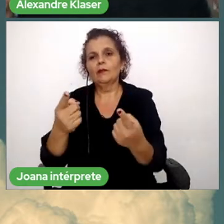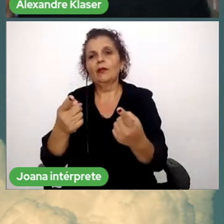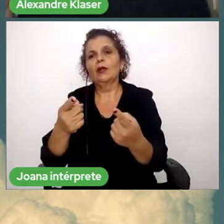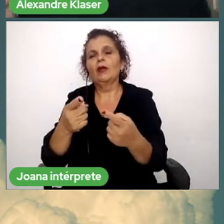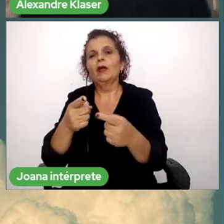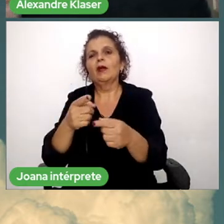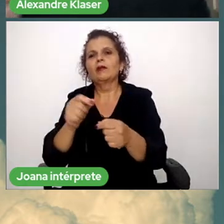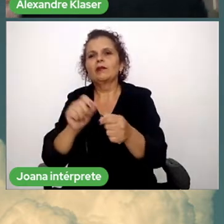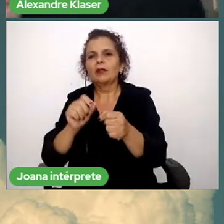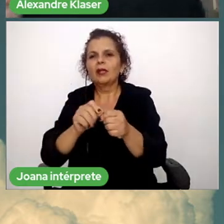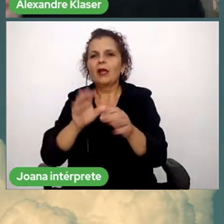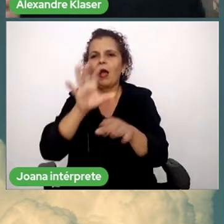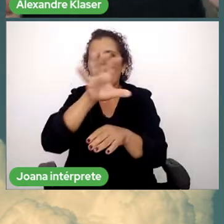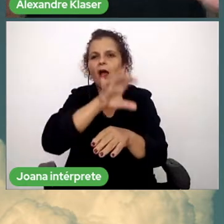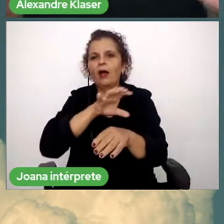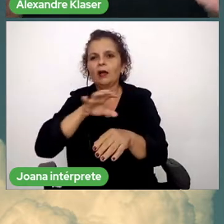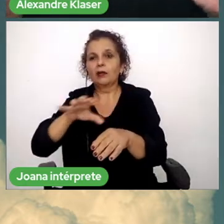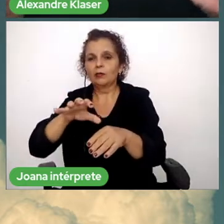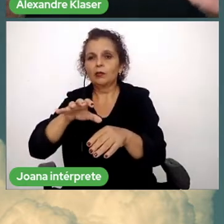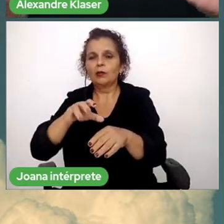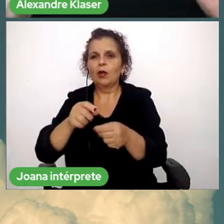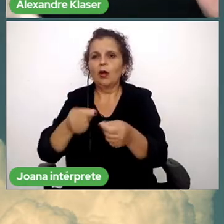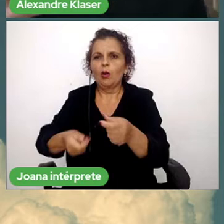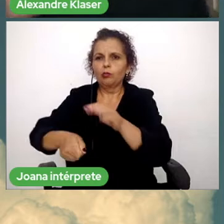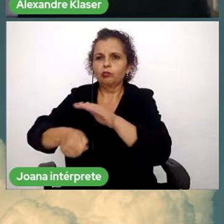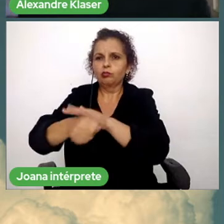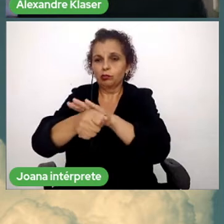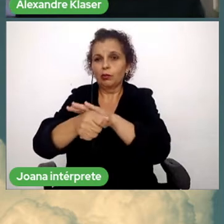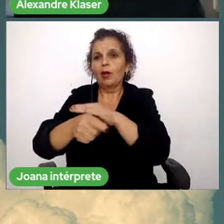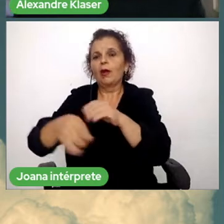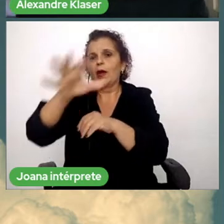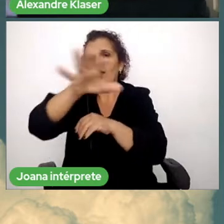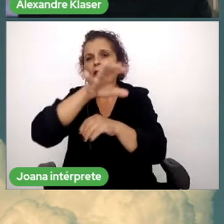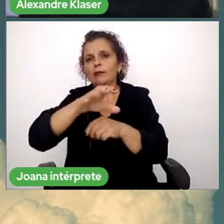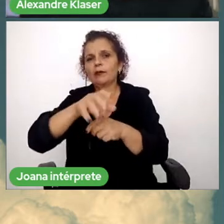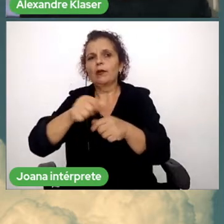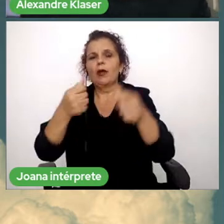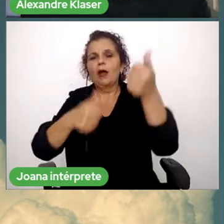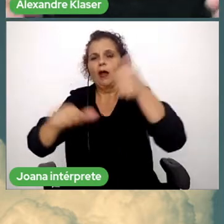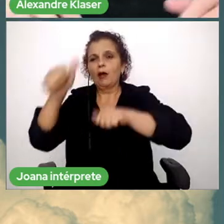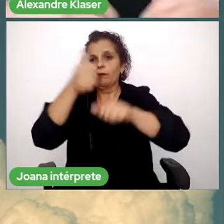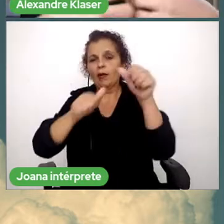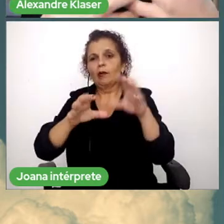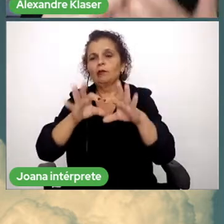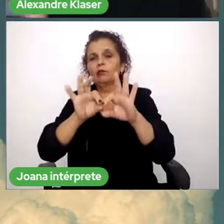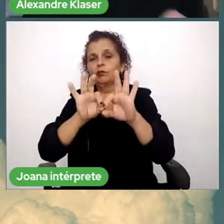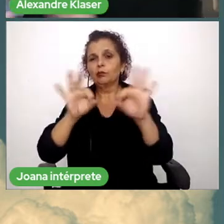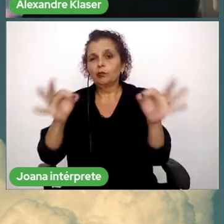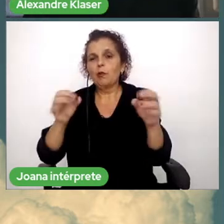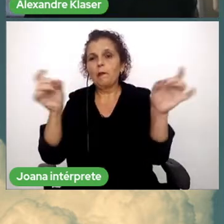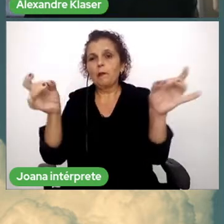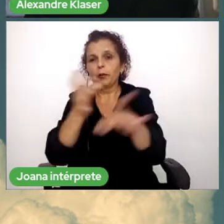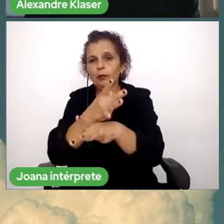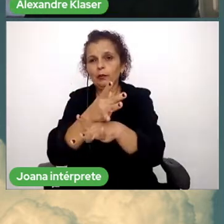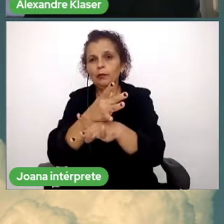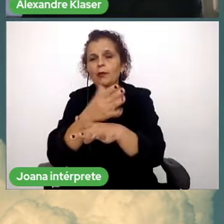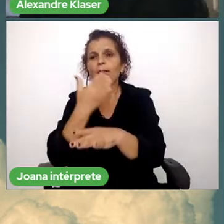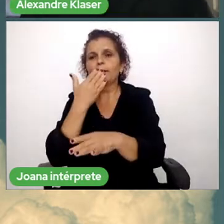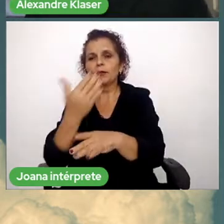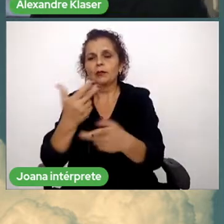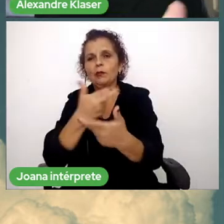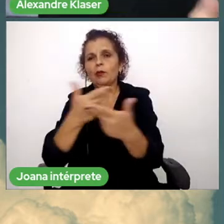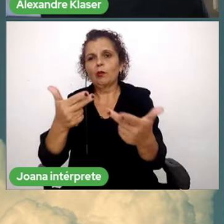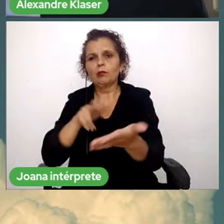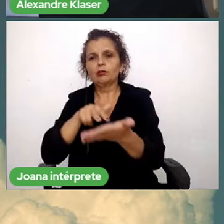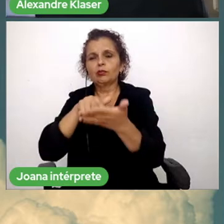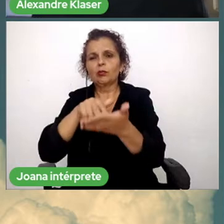áreas, e mais que financiar uma iniciativa que a gente vai medir apenas que ela foi executada, a gente quer medir uma coisa constante. Eu